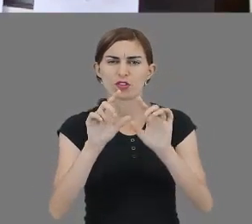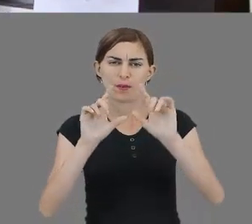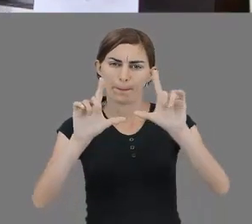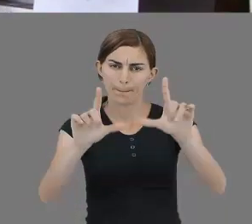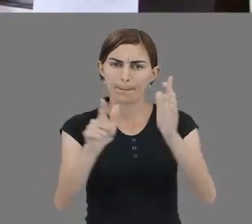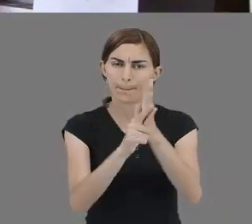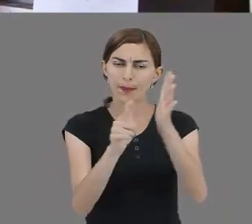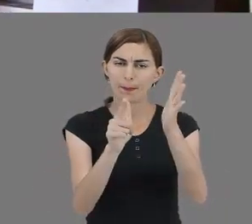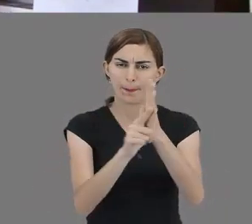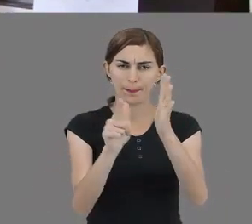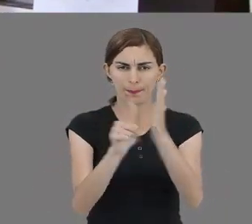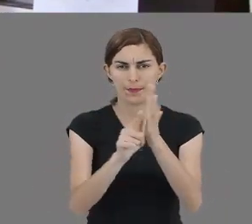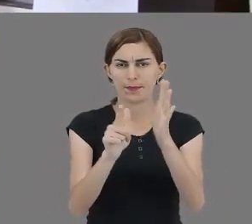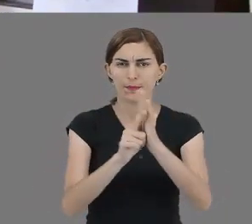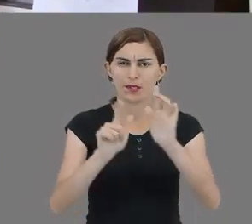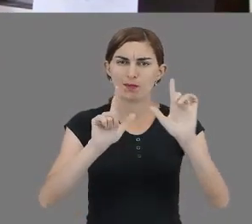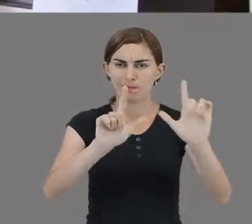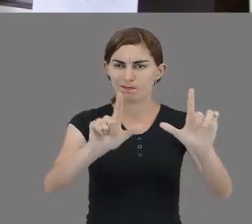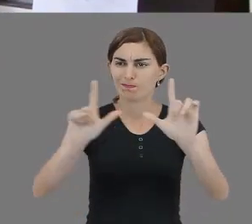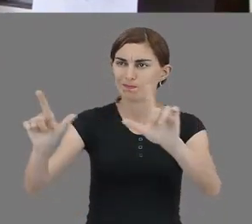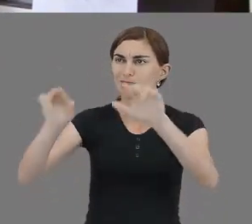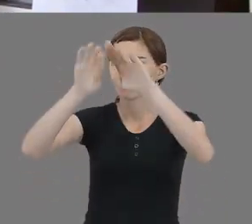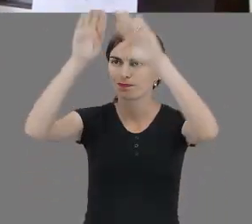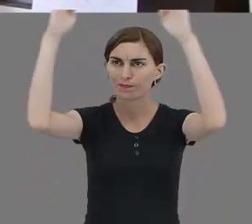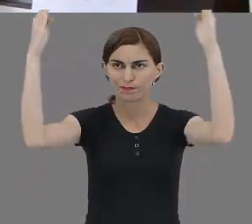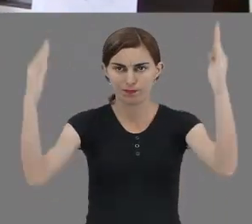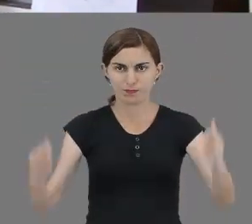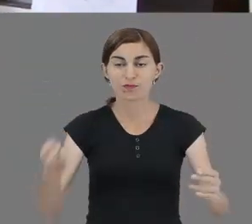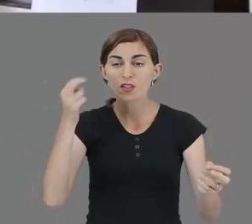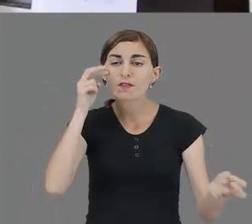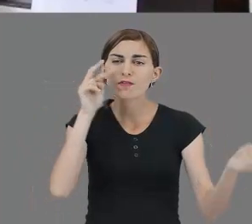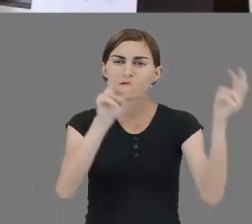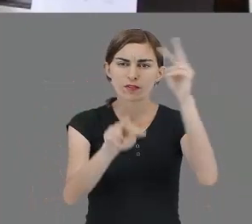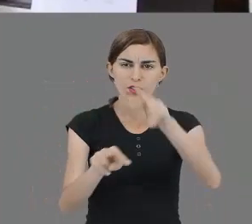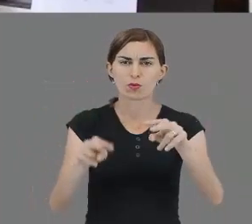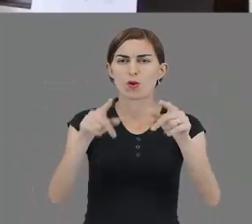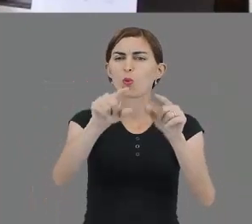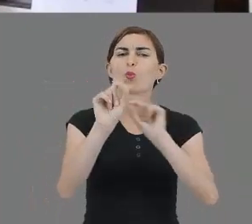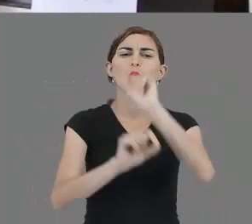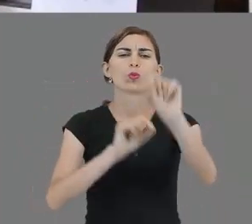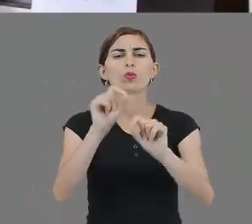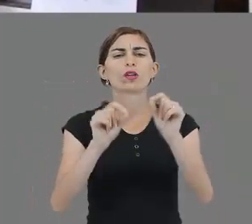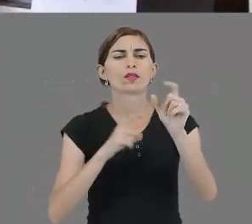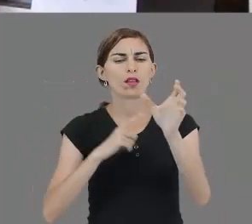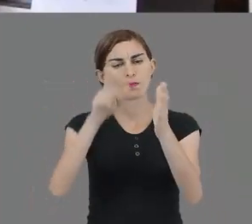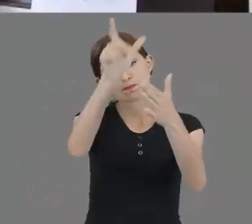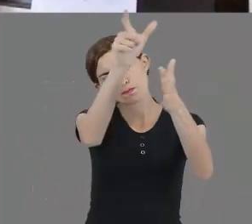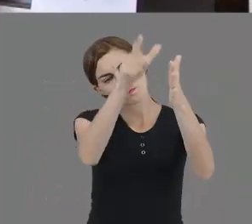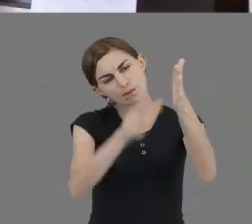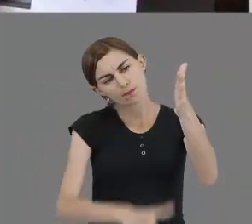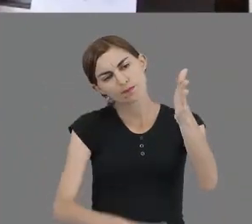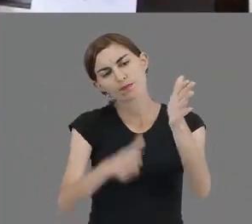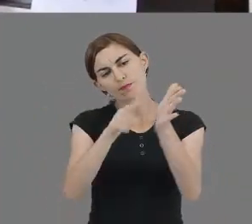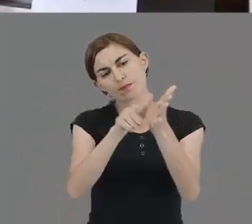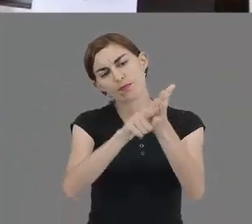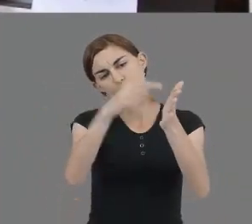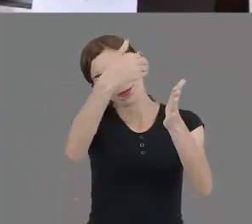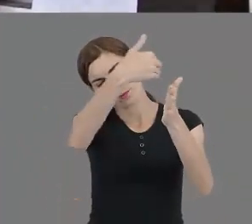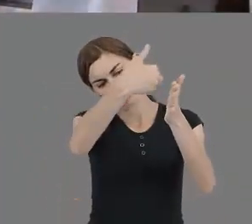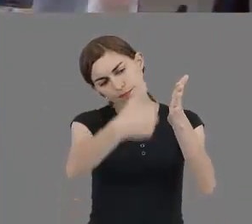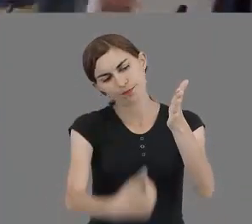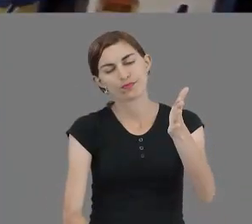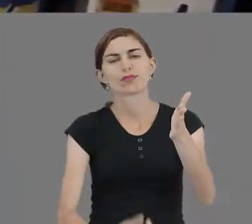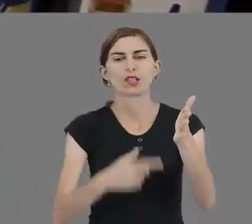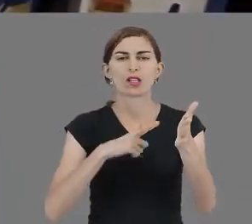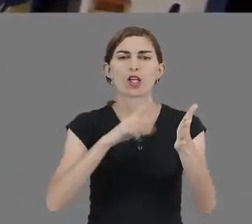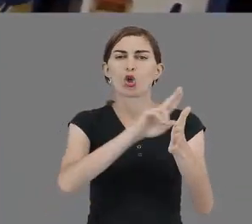prateleira. Utilização da ficha de prateleira para uma identificação visual do seu bem. O que contém na ficha de prateleira?